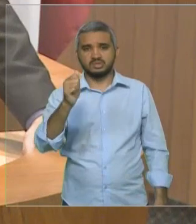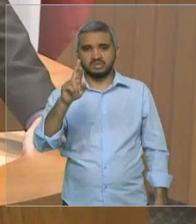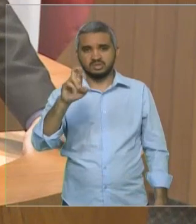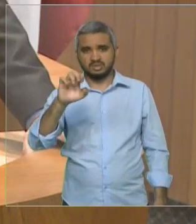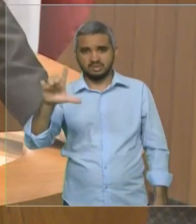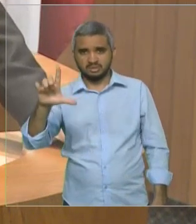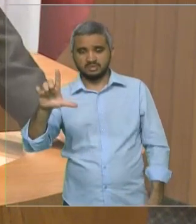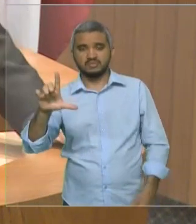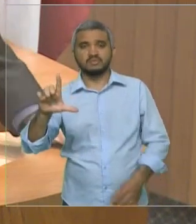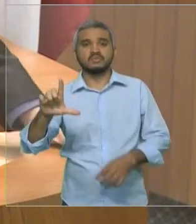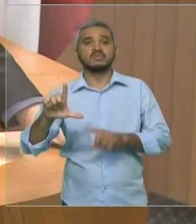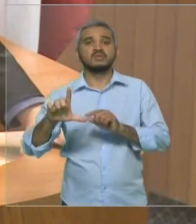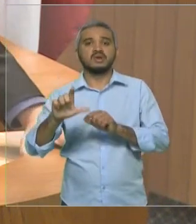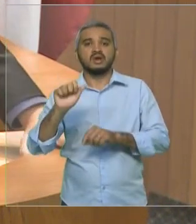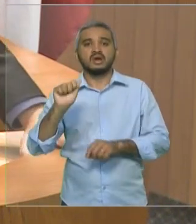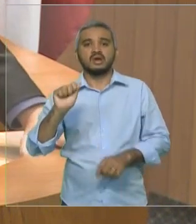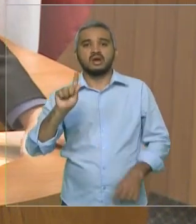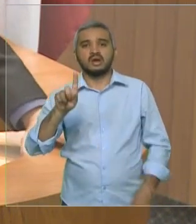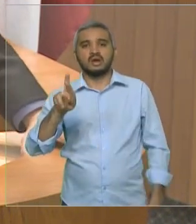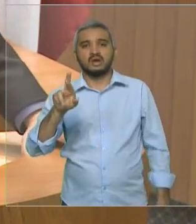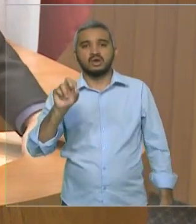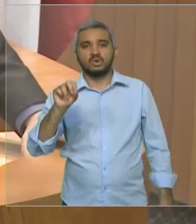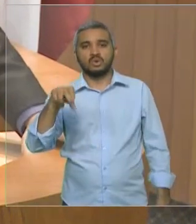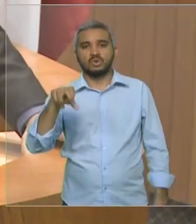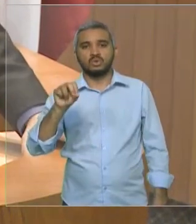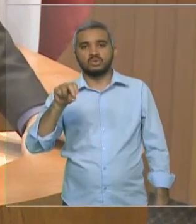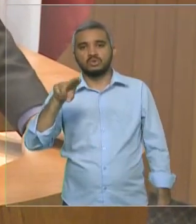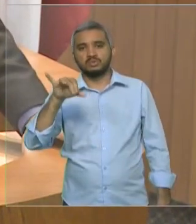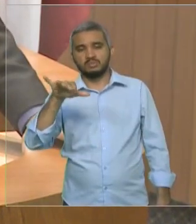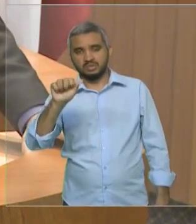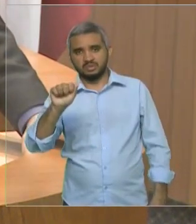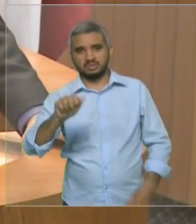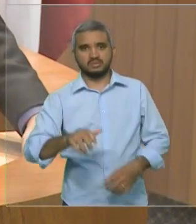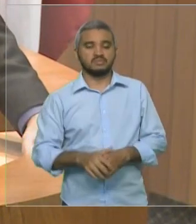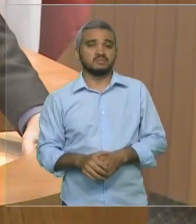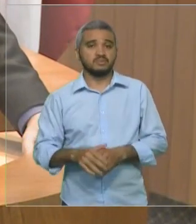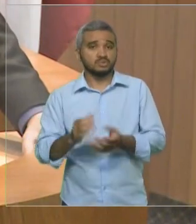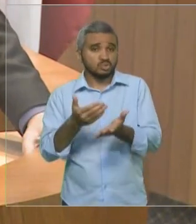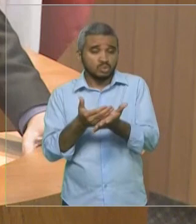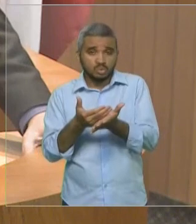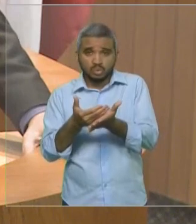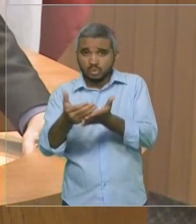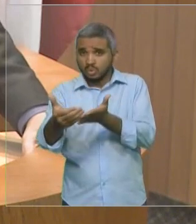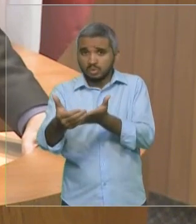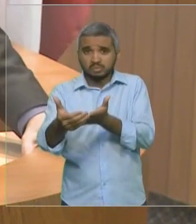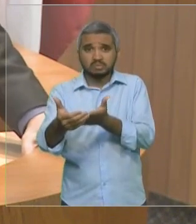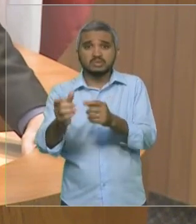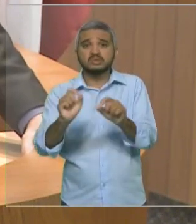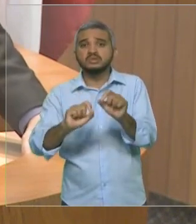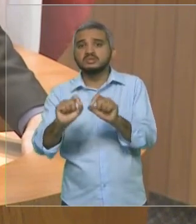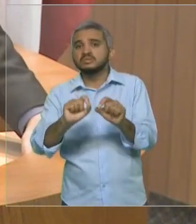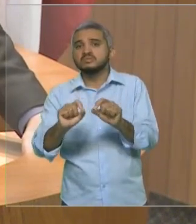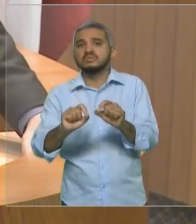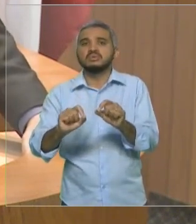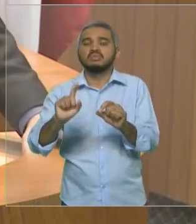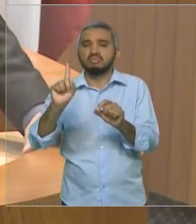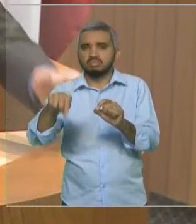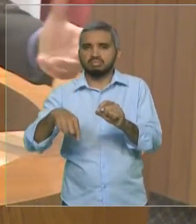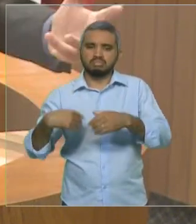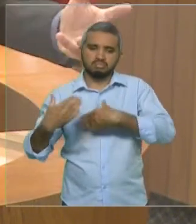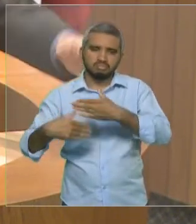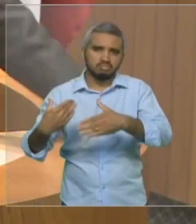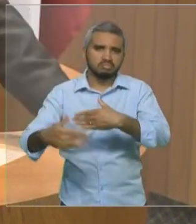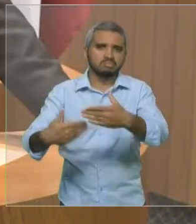muito forte. E digo mais, é só o começo de uma grande jornada de fortalecimento